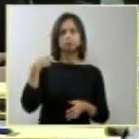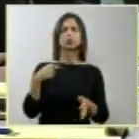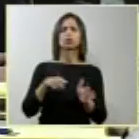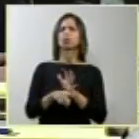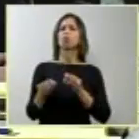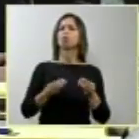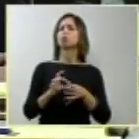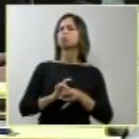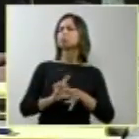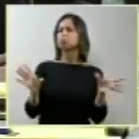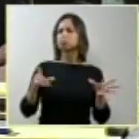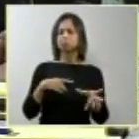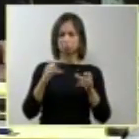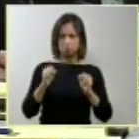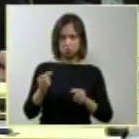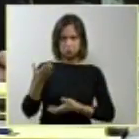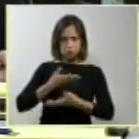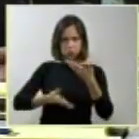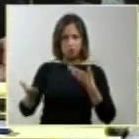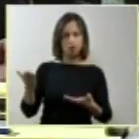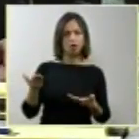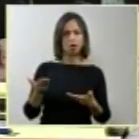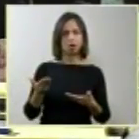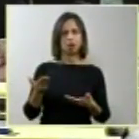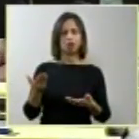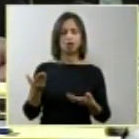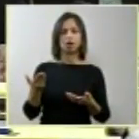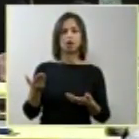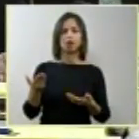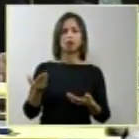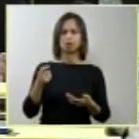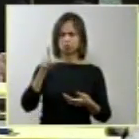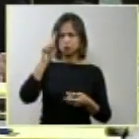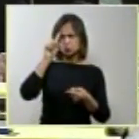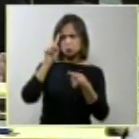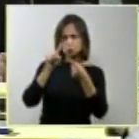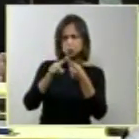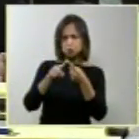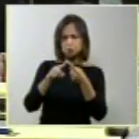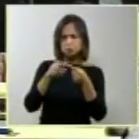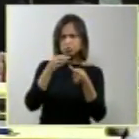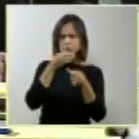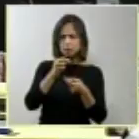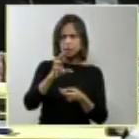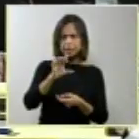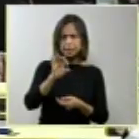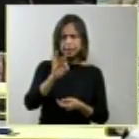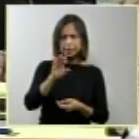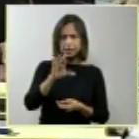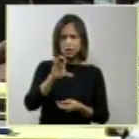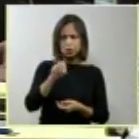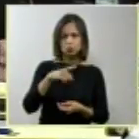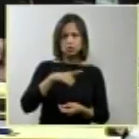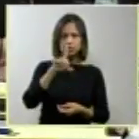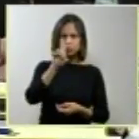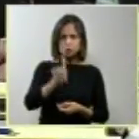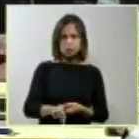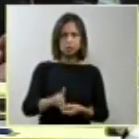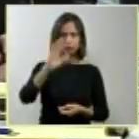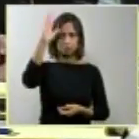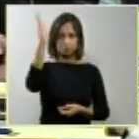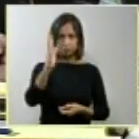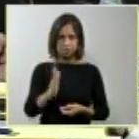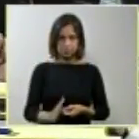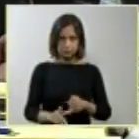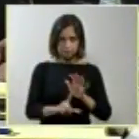Eu gostaria de saber de Vossa Excelência se concorda com este critério adotado pelo direito brasileiro